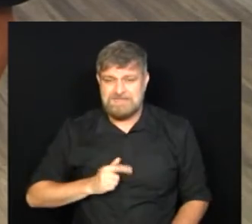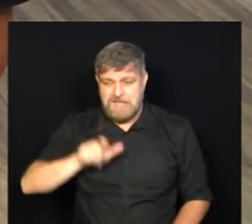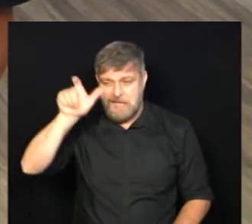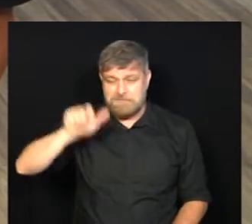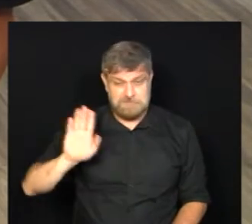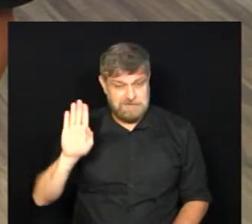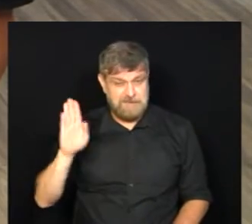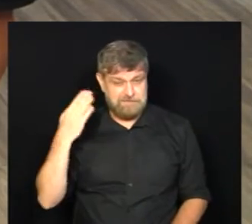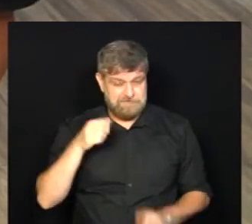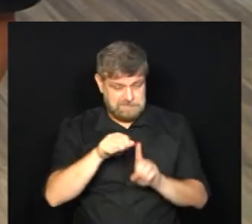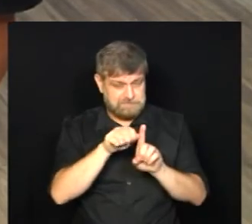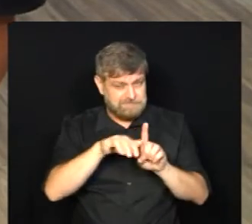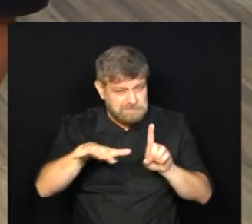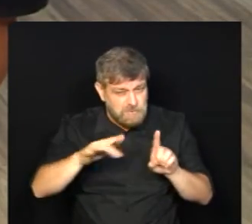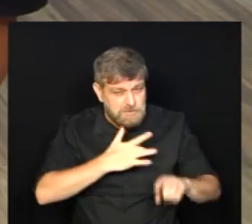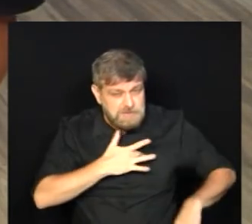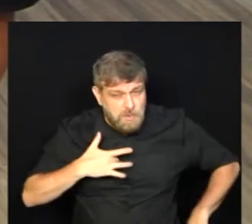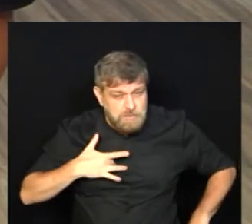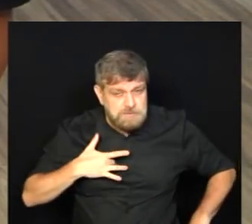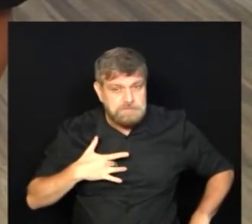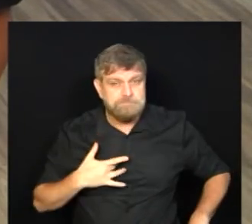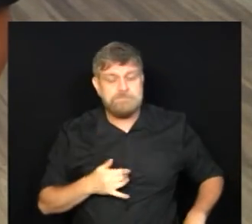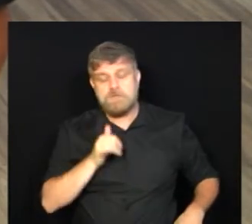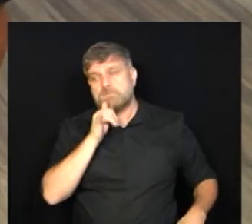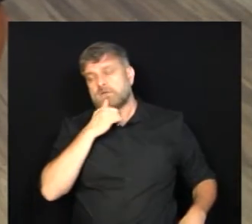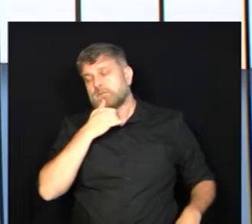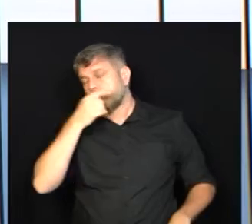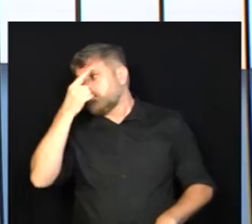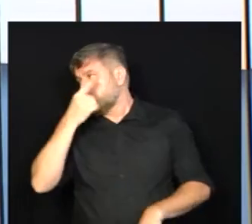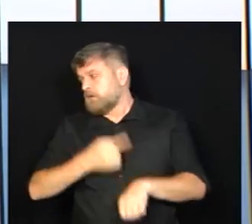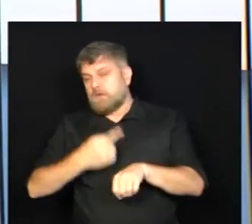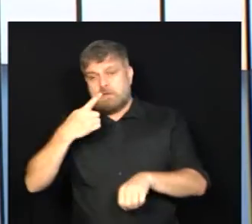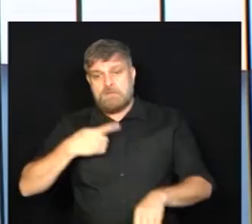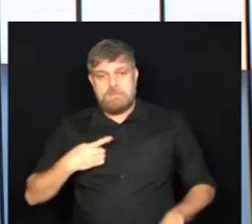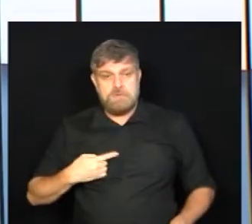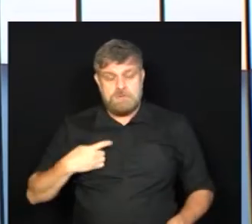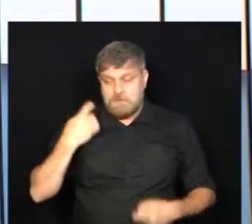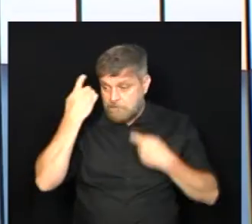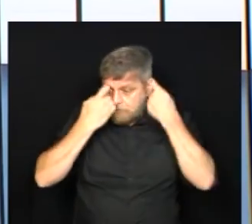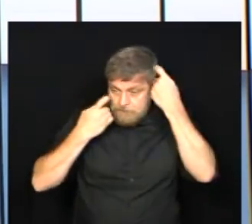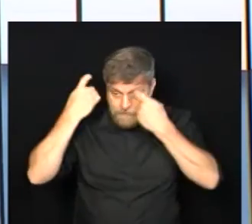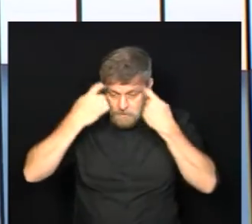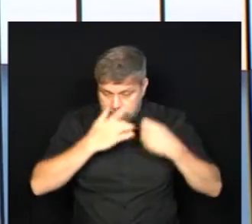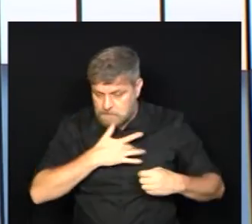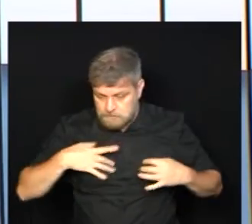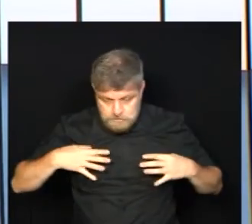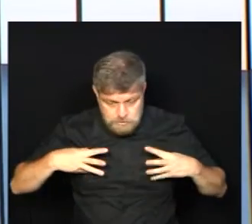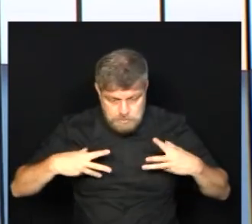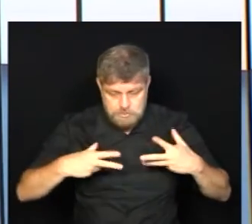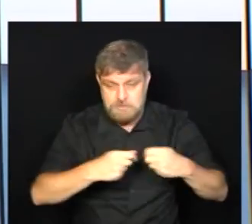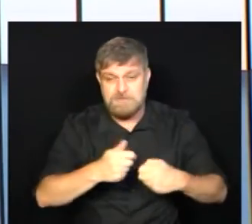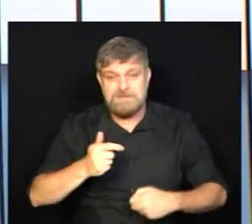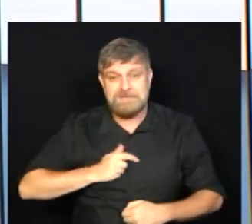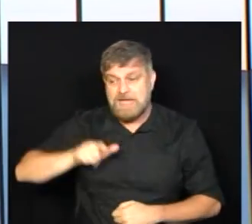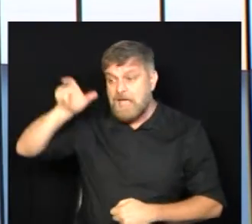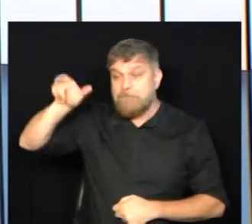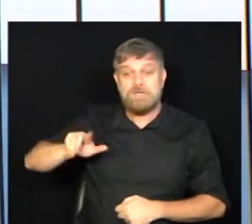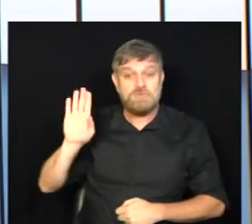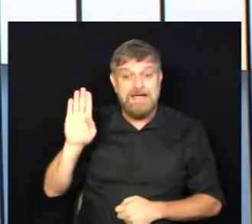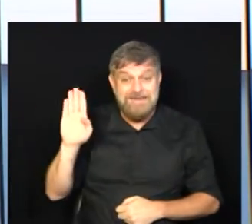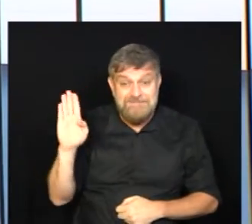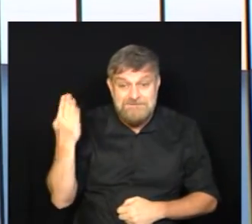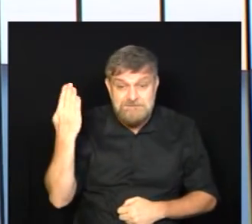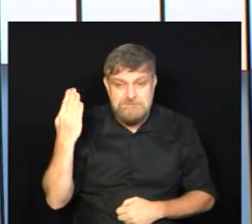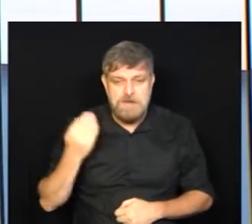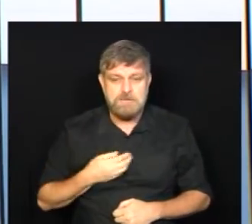aí comunitários da saúde. Infelizmente a gente está nesse momento que todo mundo preocupado com a saúde, então a gente tem agentes, falsos agentes,